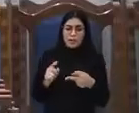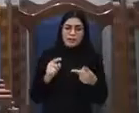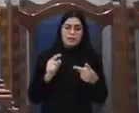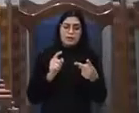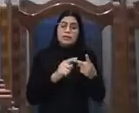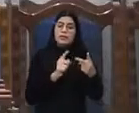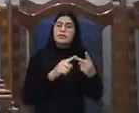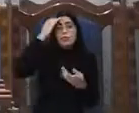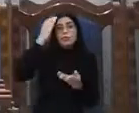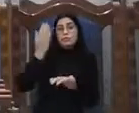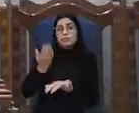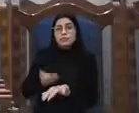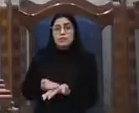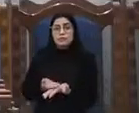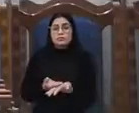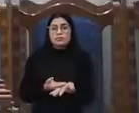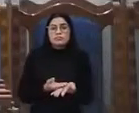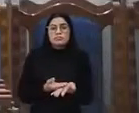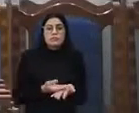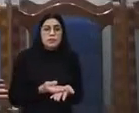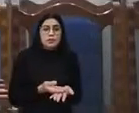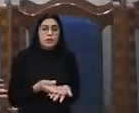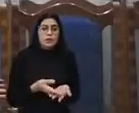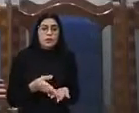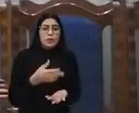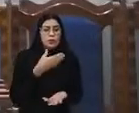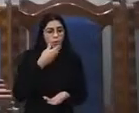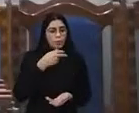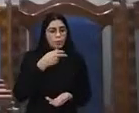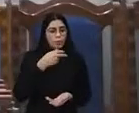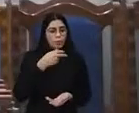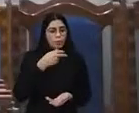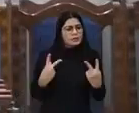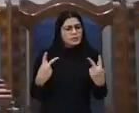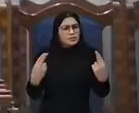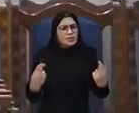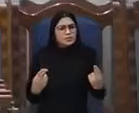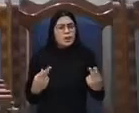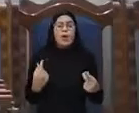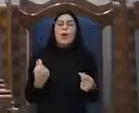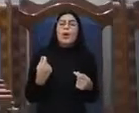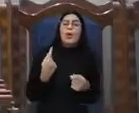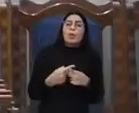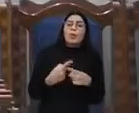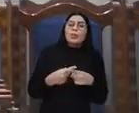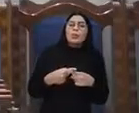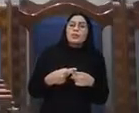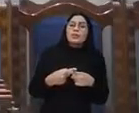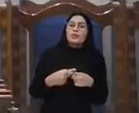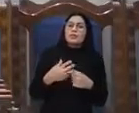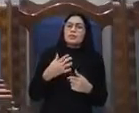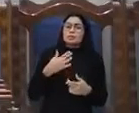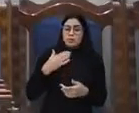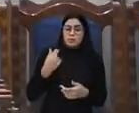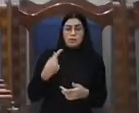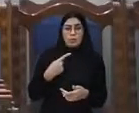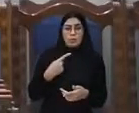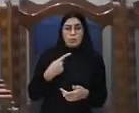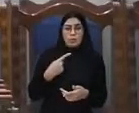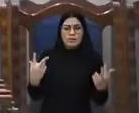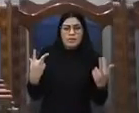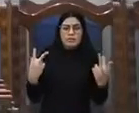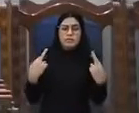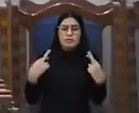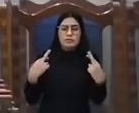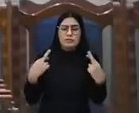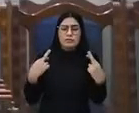assim. Com Paulo era assim. Por que com o pastor Jairo não é diferente? Não é? Ou é diferente? Não, tem que ser assim também. Com